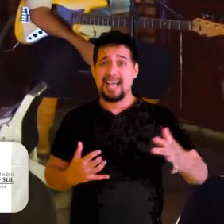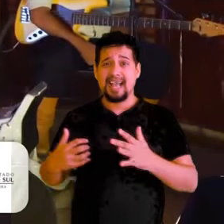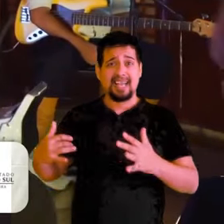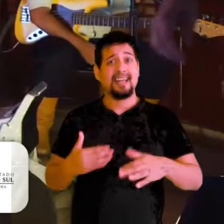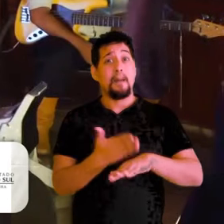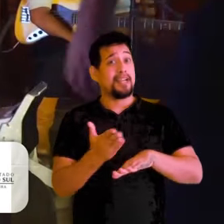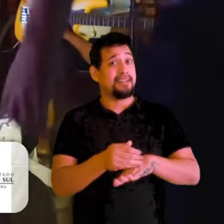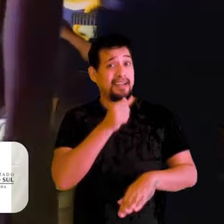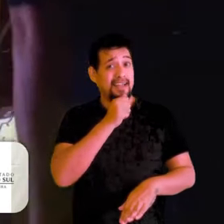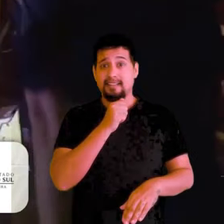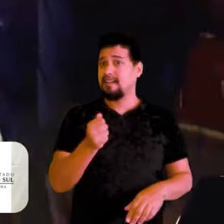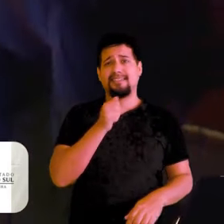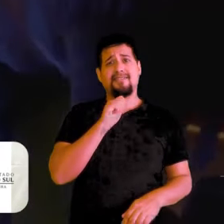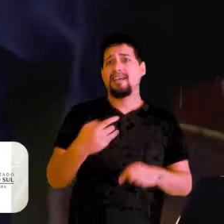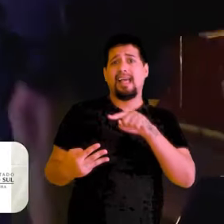não ensaiamos ainda.